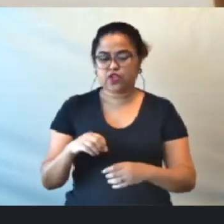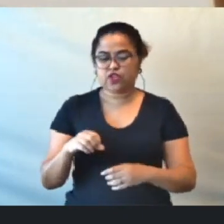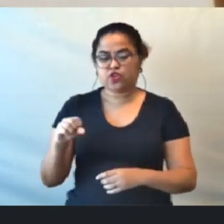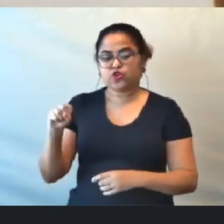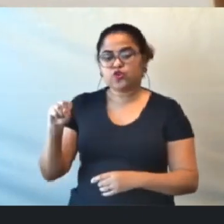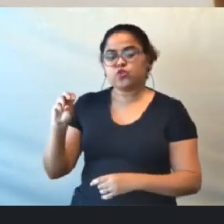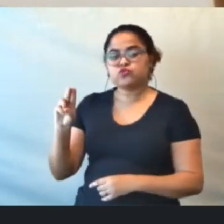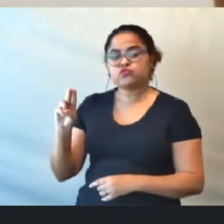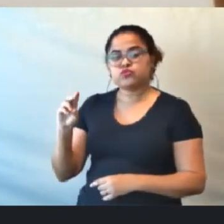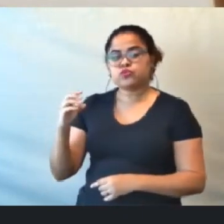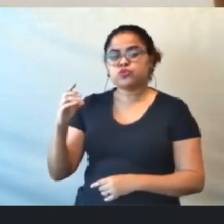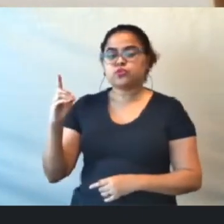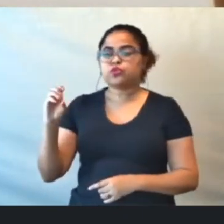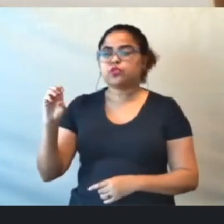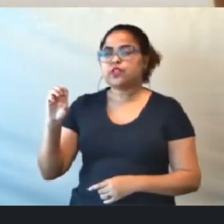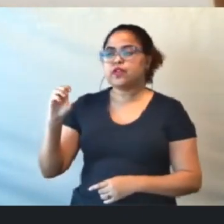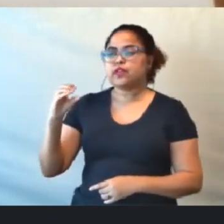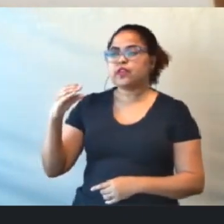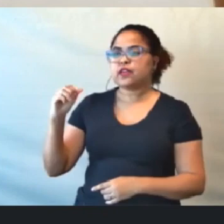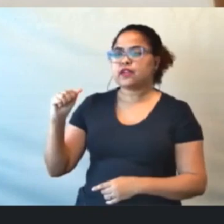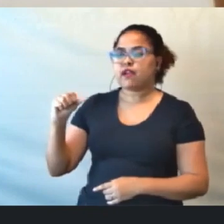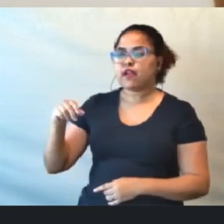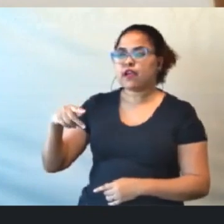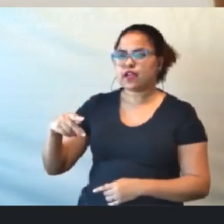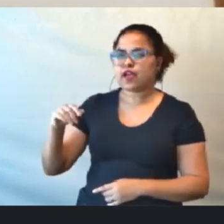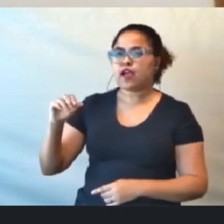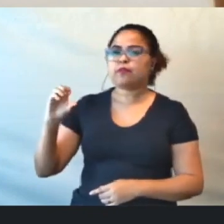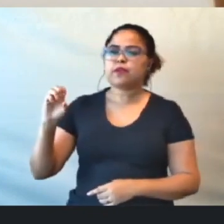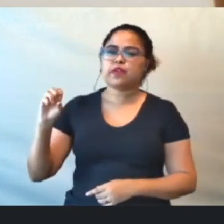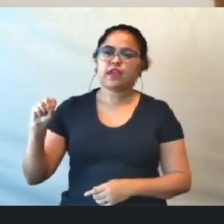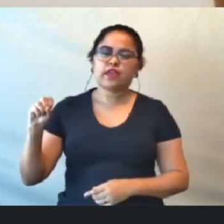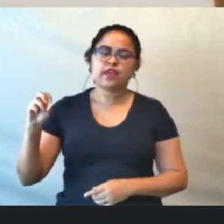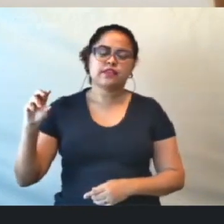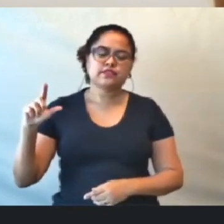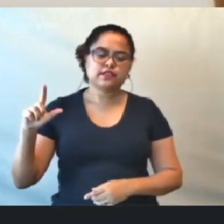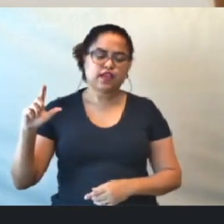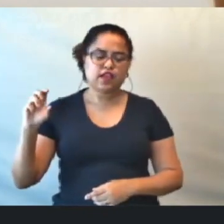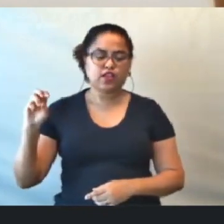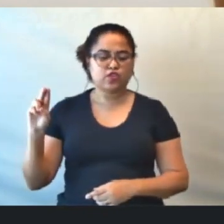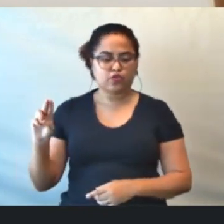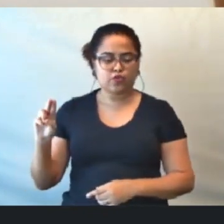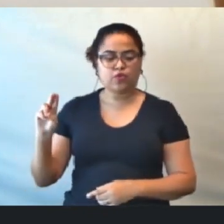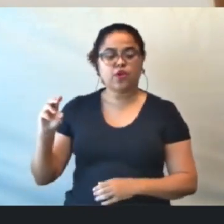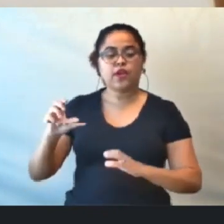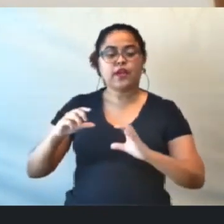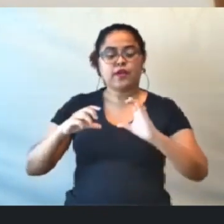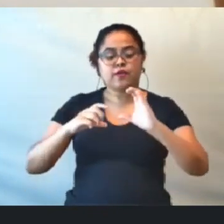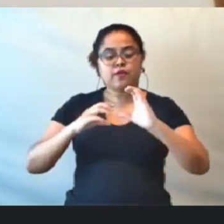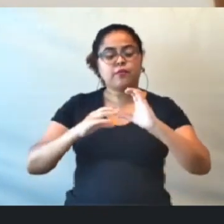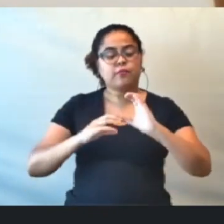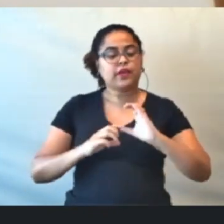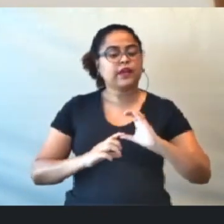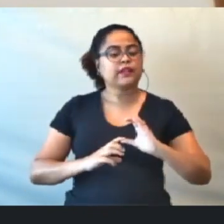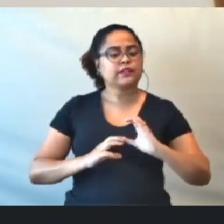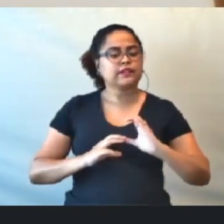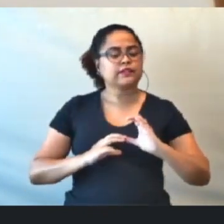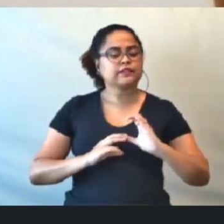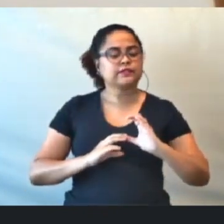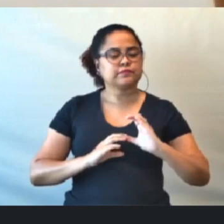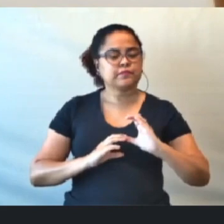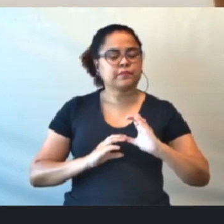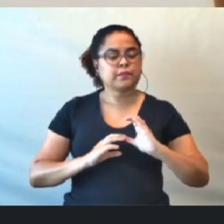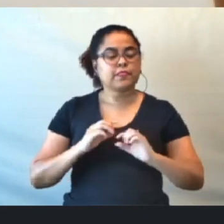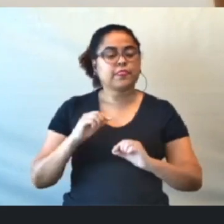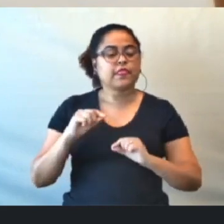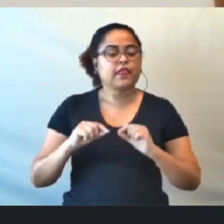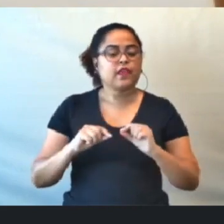RCLU e BH-Trans. Um dos itens, né, da contratação seria a avaliação